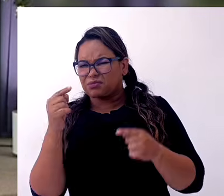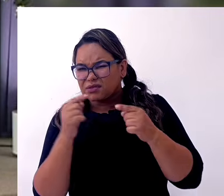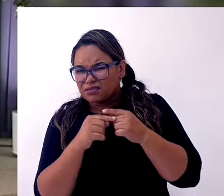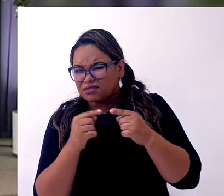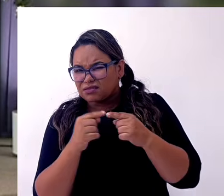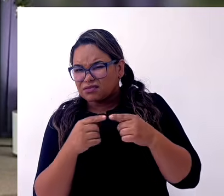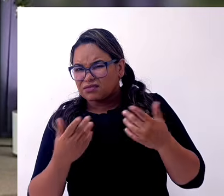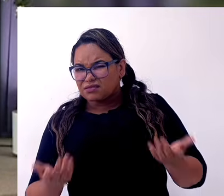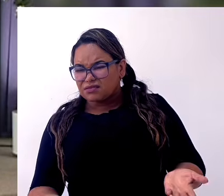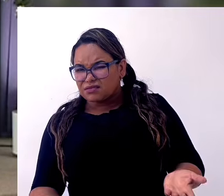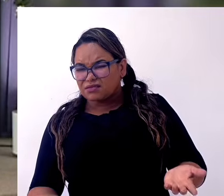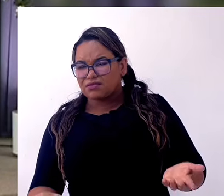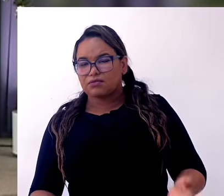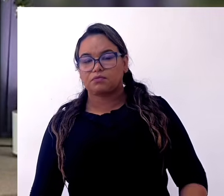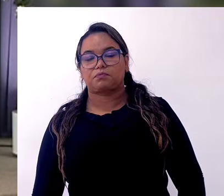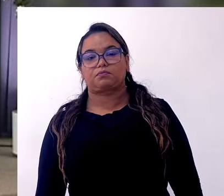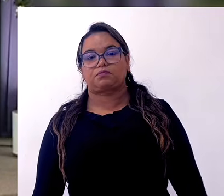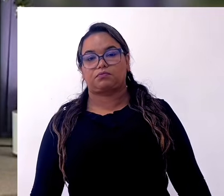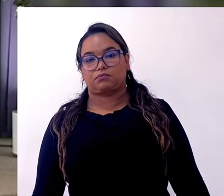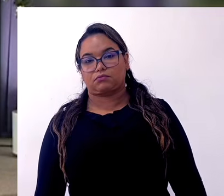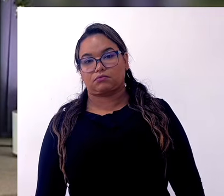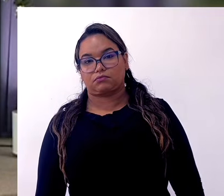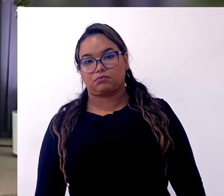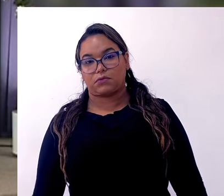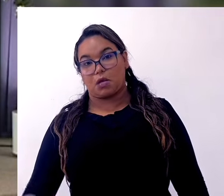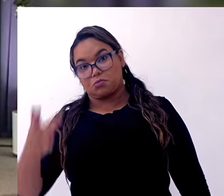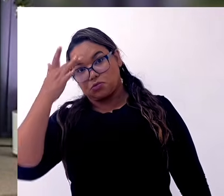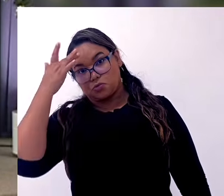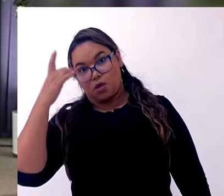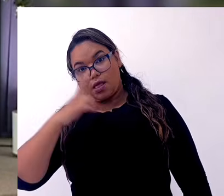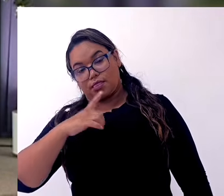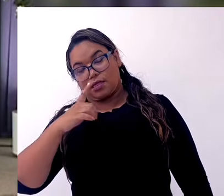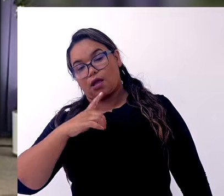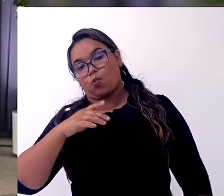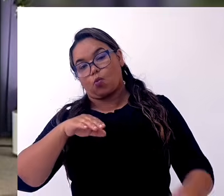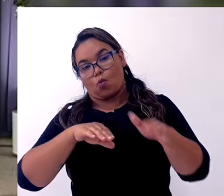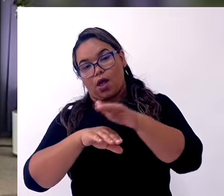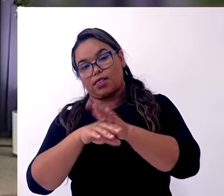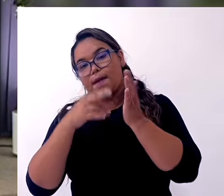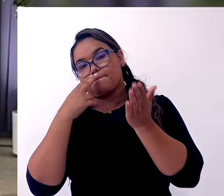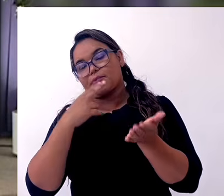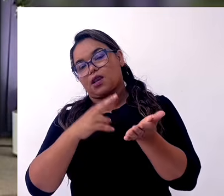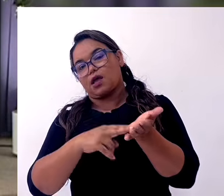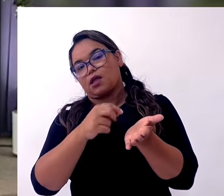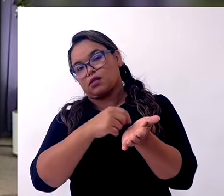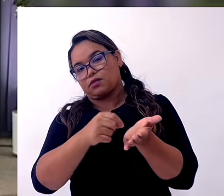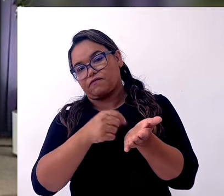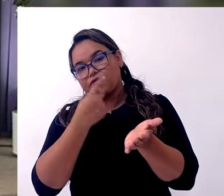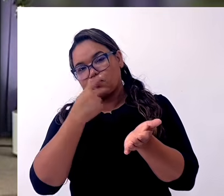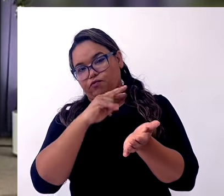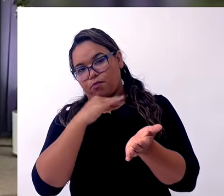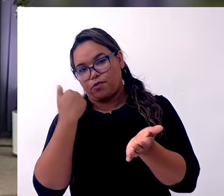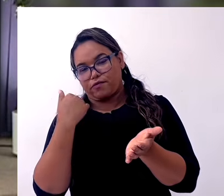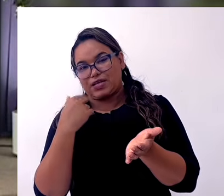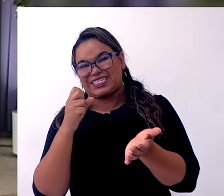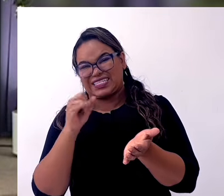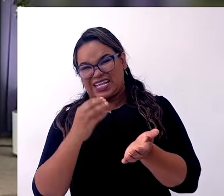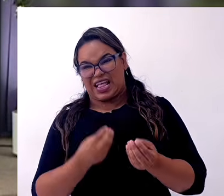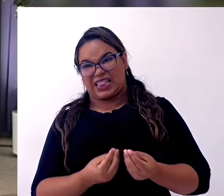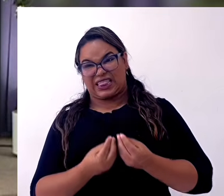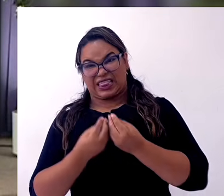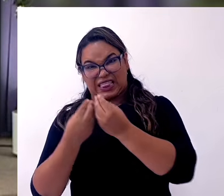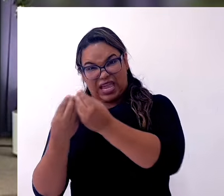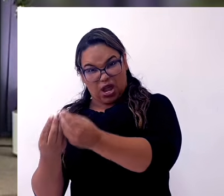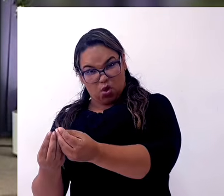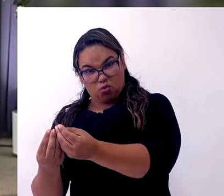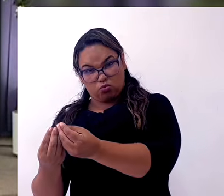bilhete suicida foi encontrado dentro de sua valise. E ele entregou a sua valise, como normalmente nós fazemos quando vamos para um